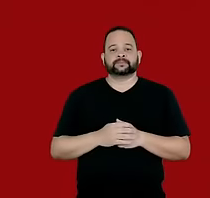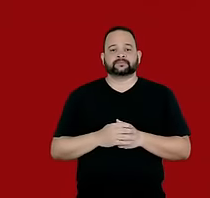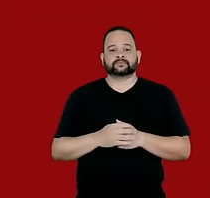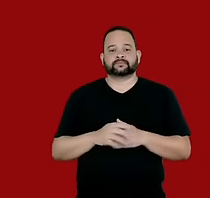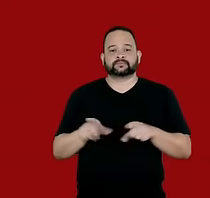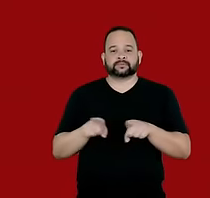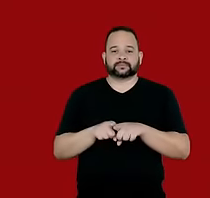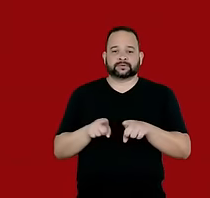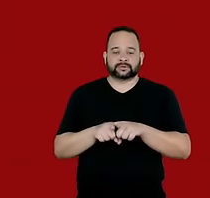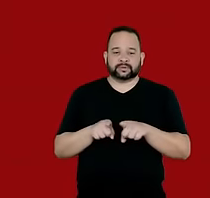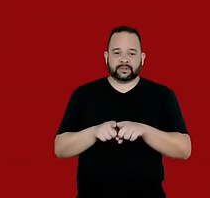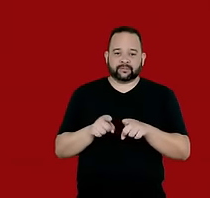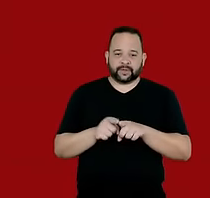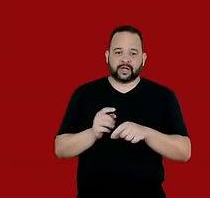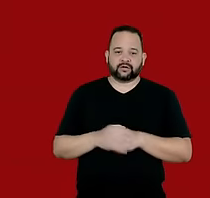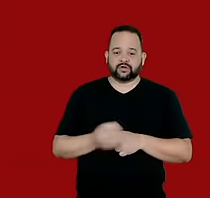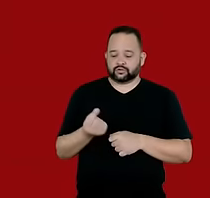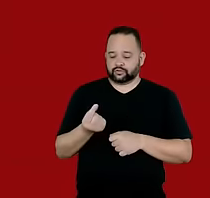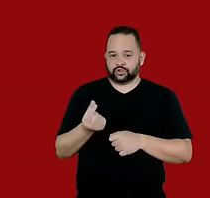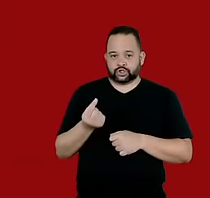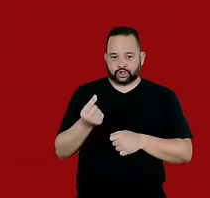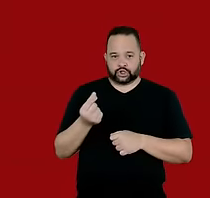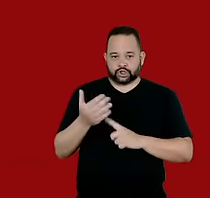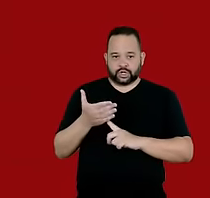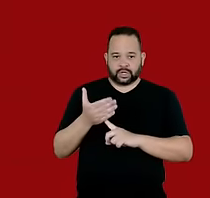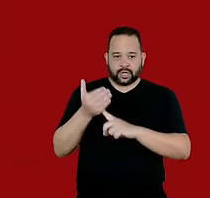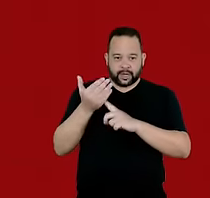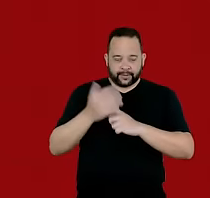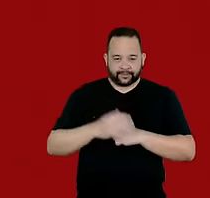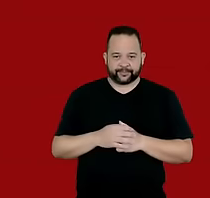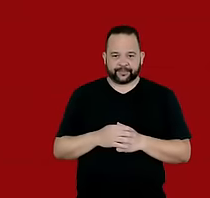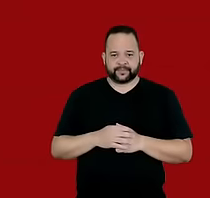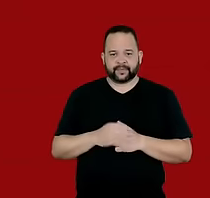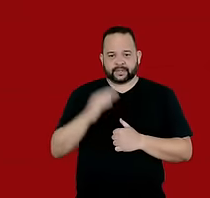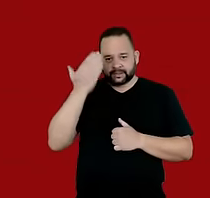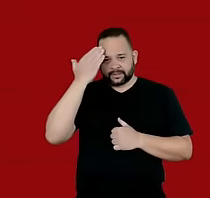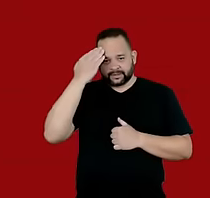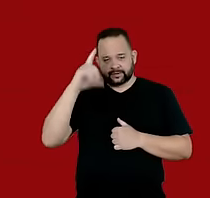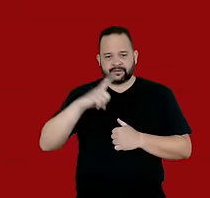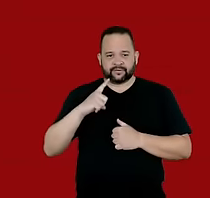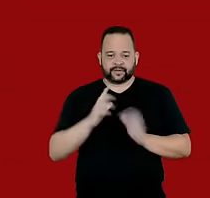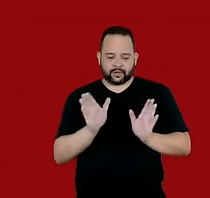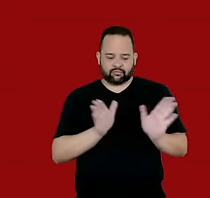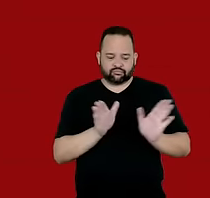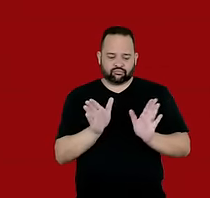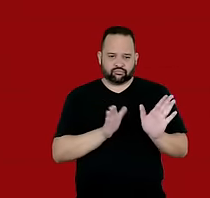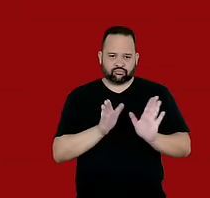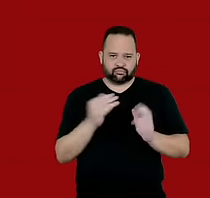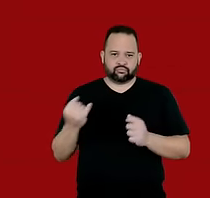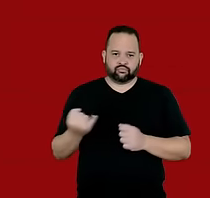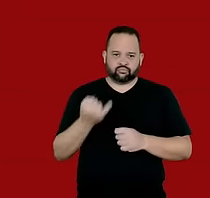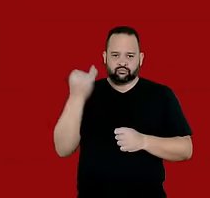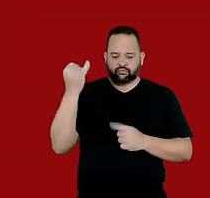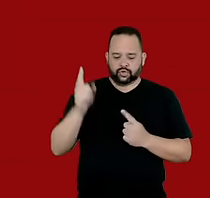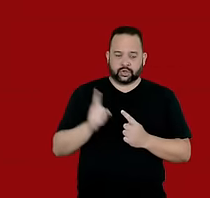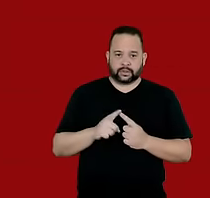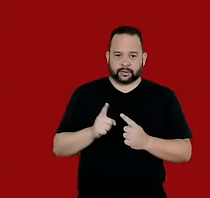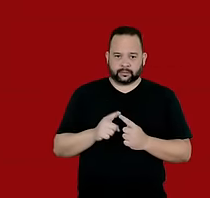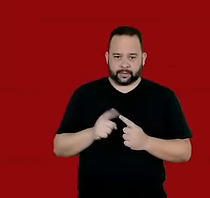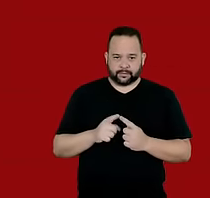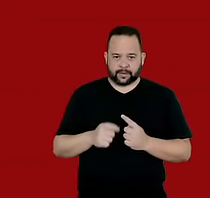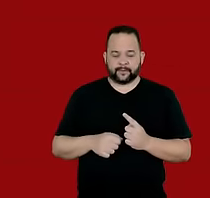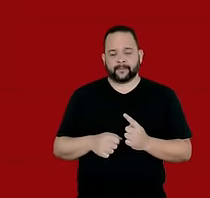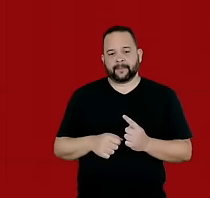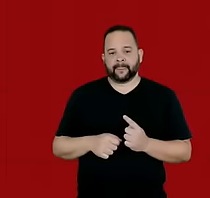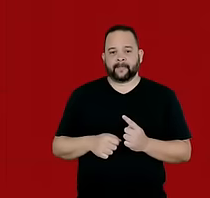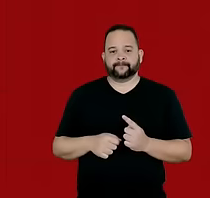a nossa moeda digital que a gente já tá em piloto que a gente entende que vai ter duas dimensões importantes a primeira dimensão ela vai